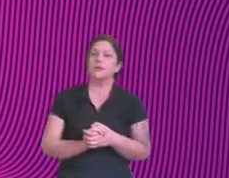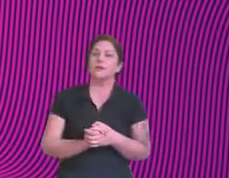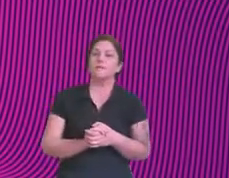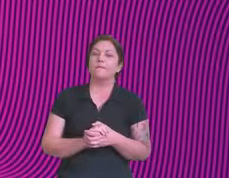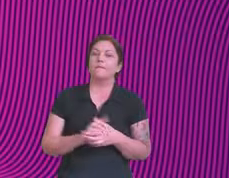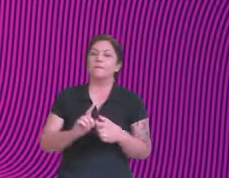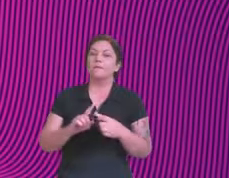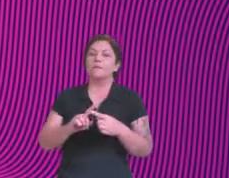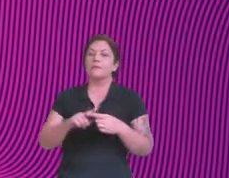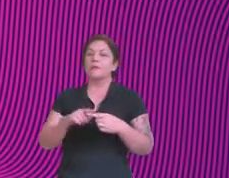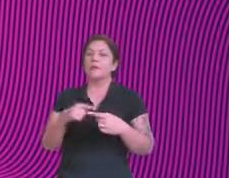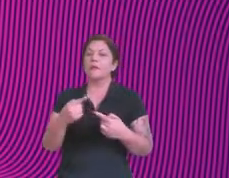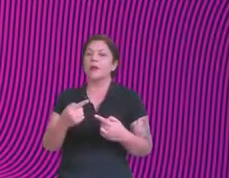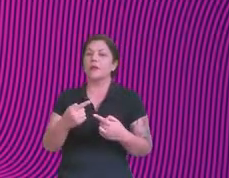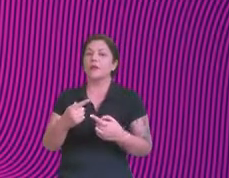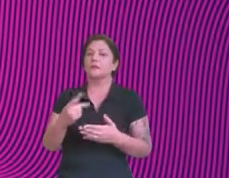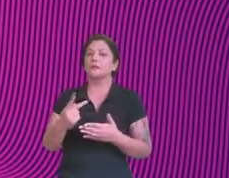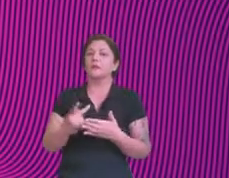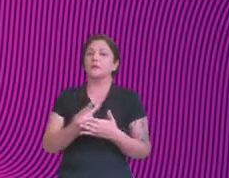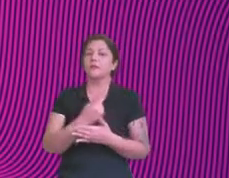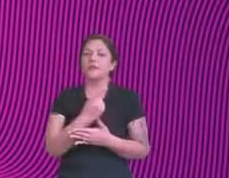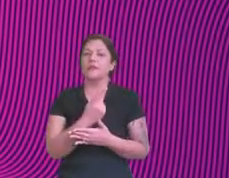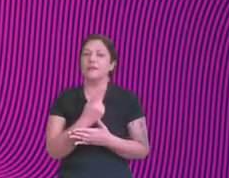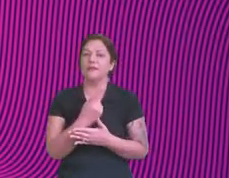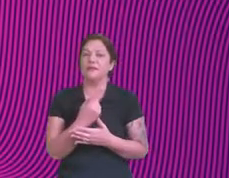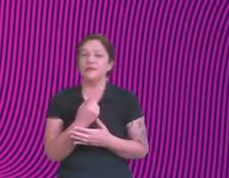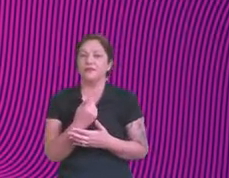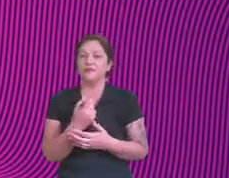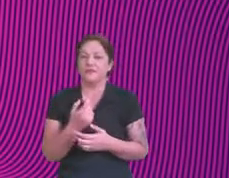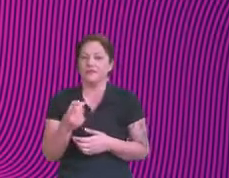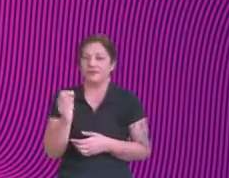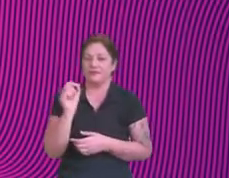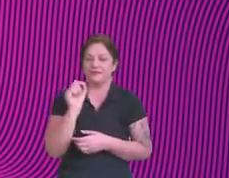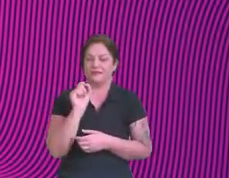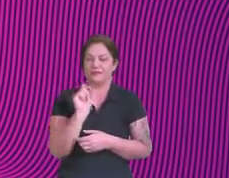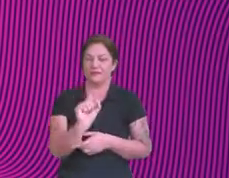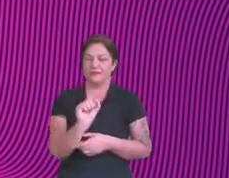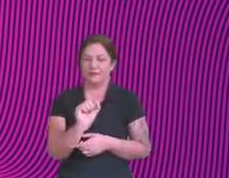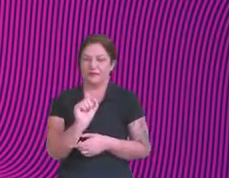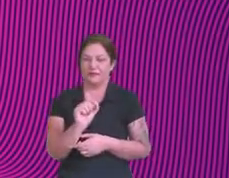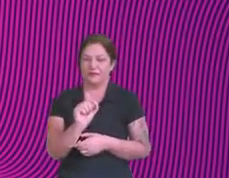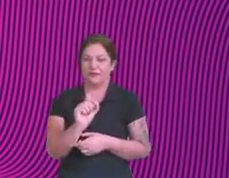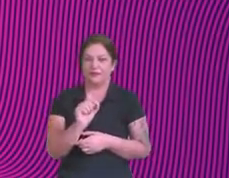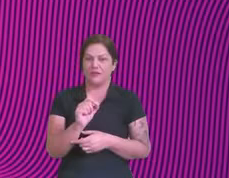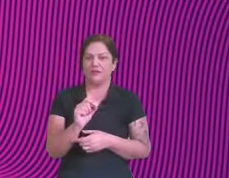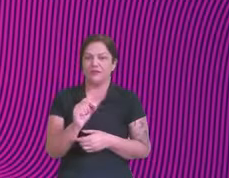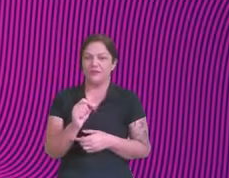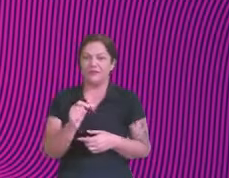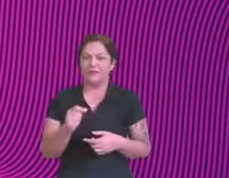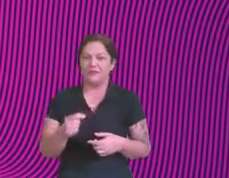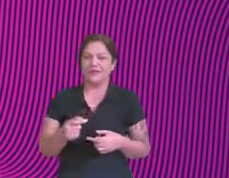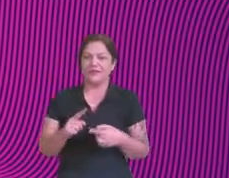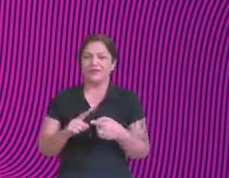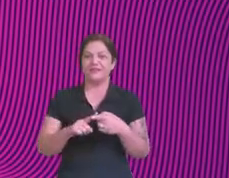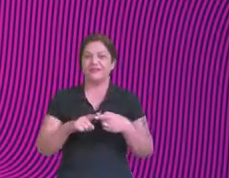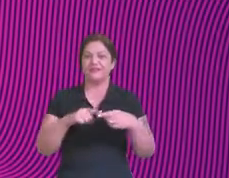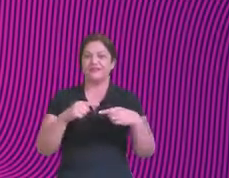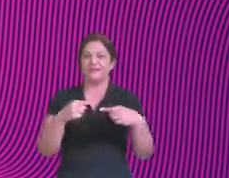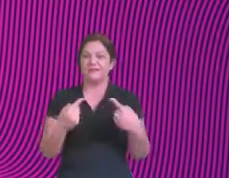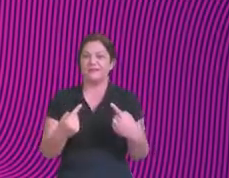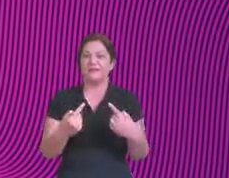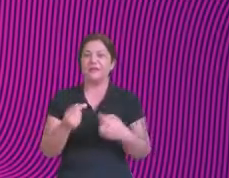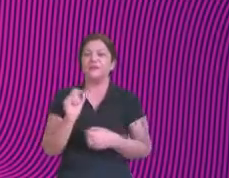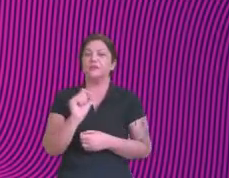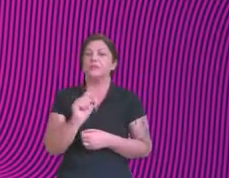isso tem andado, porque é um tumor que ele tem uma progressão